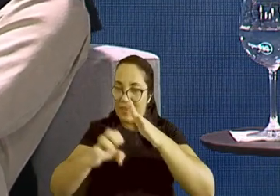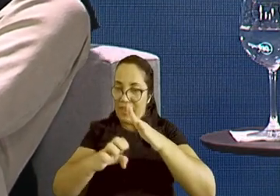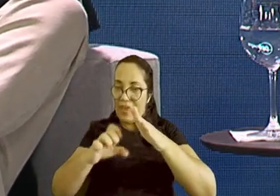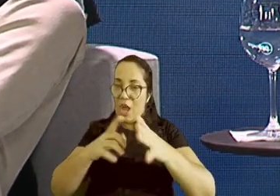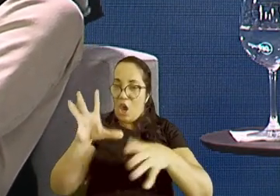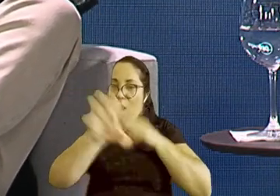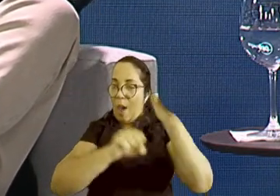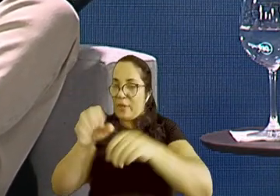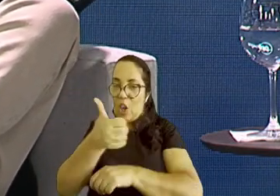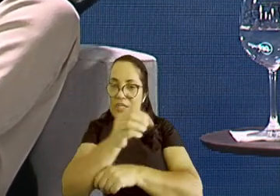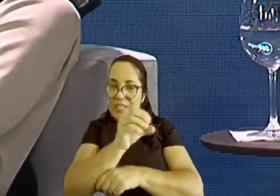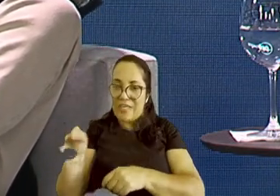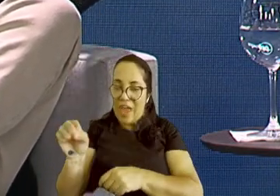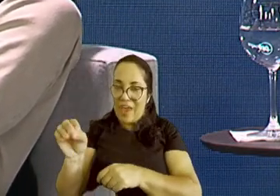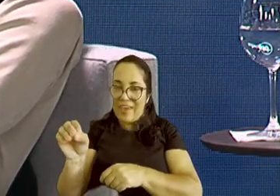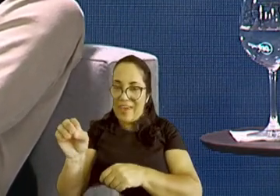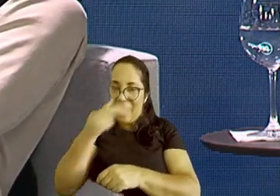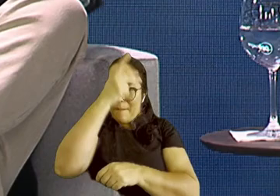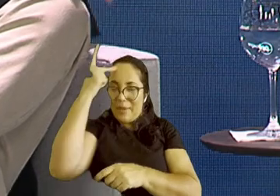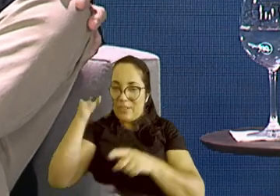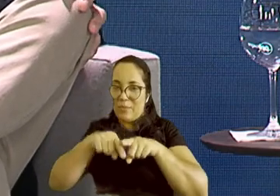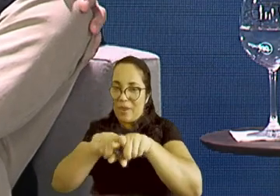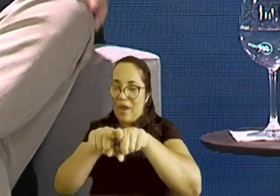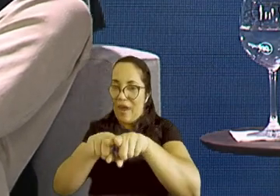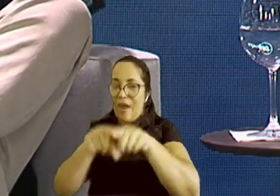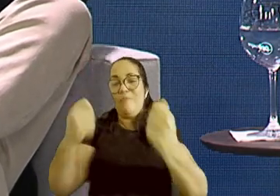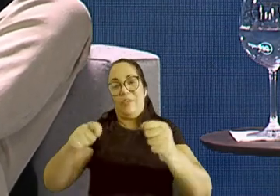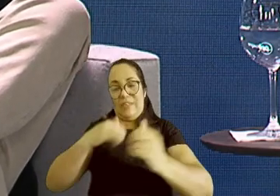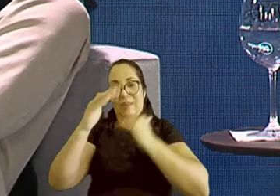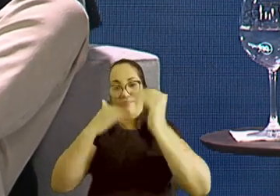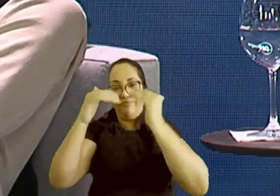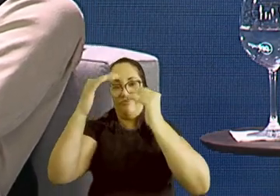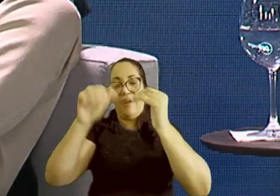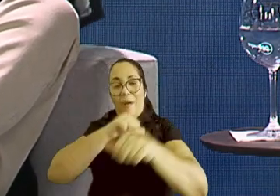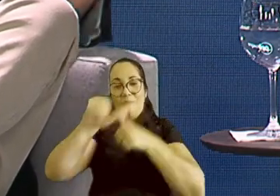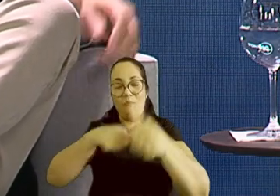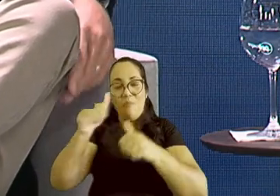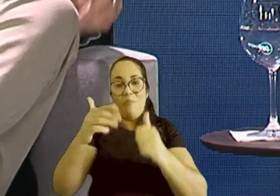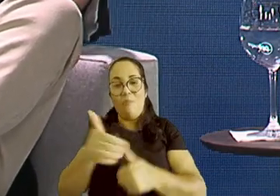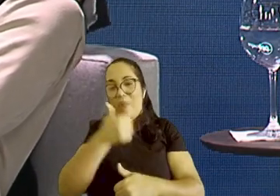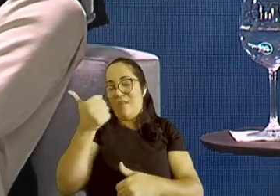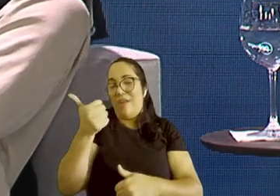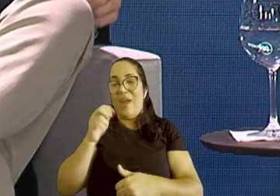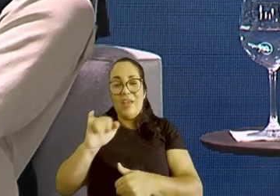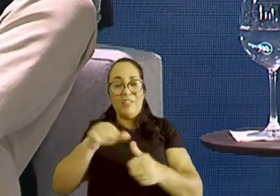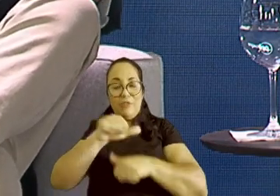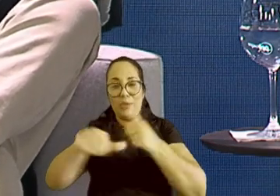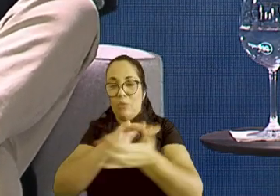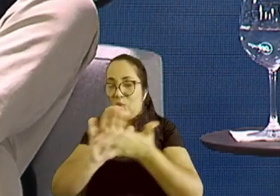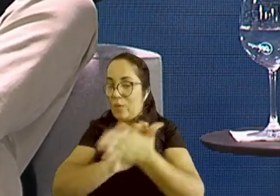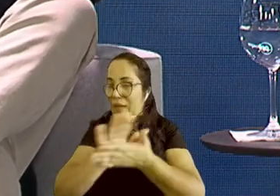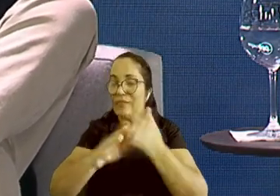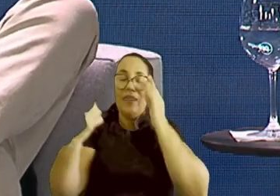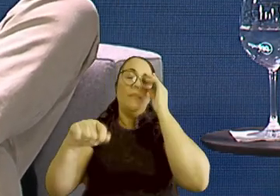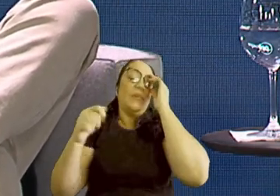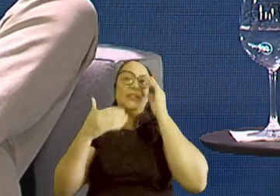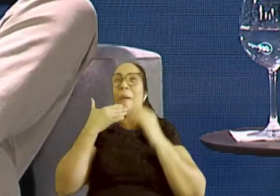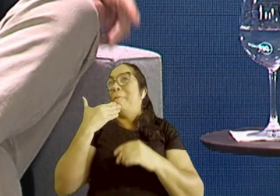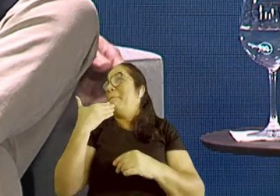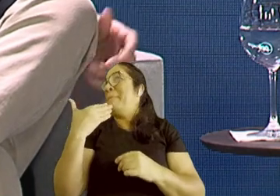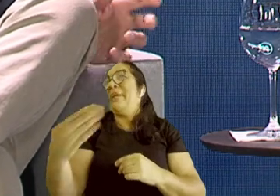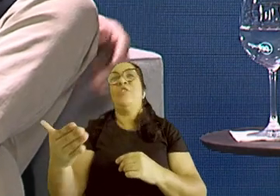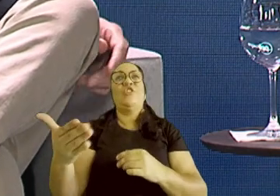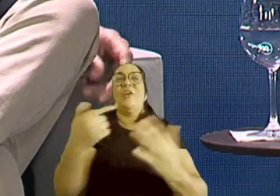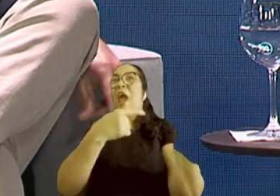ele não conseguir se transformar enquanto profissional E aí cara muito alta ajuda muito a psicologia muito grupo